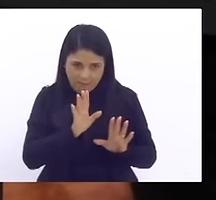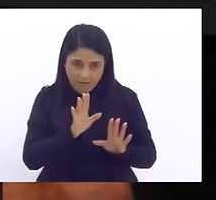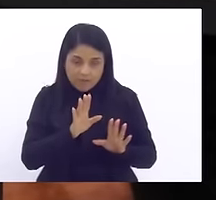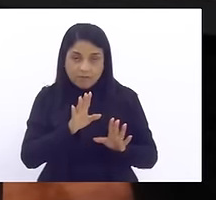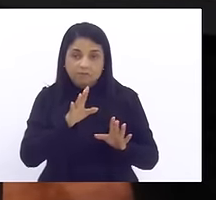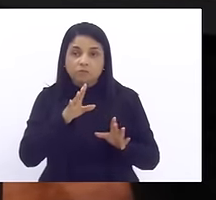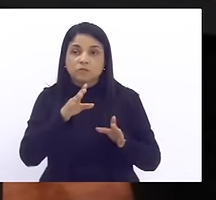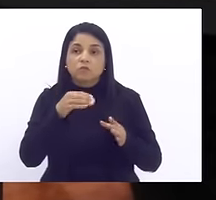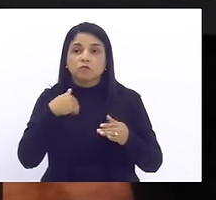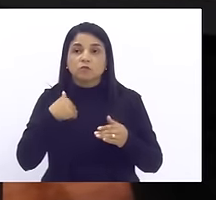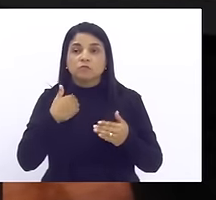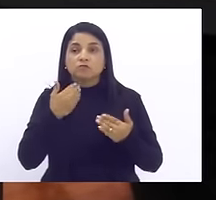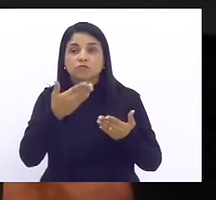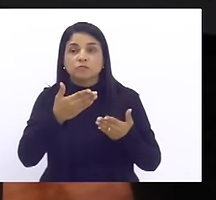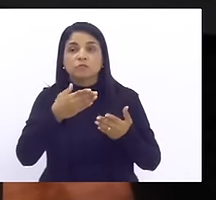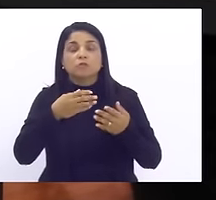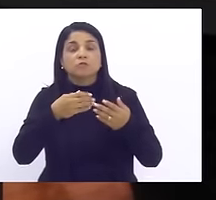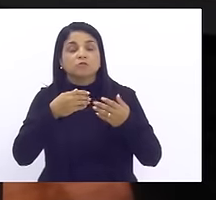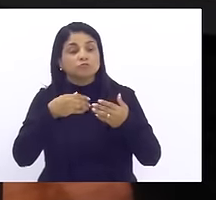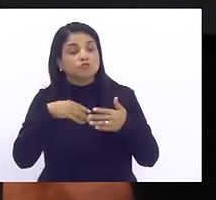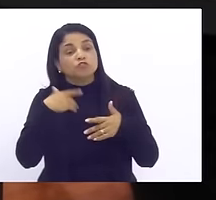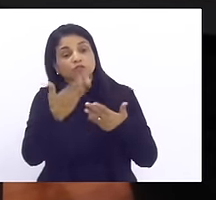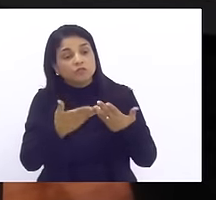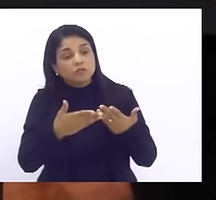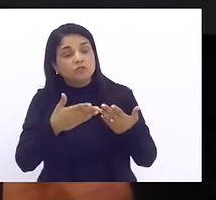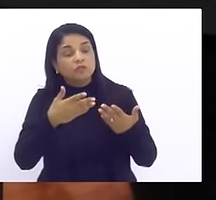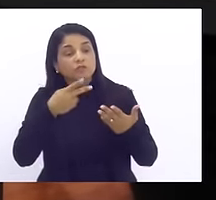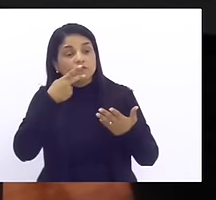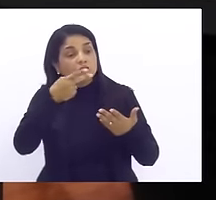a cooperação e sentido de especulação